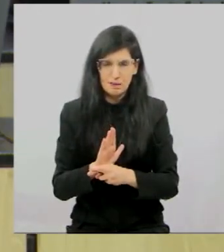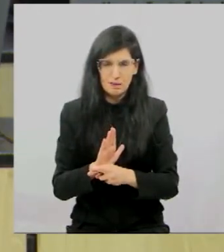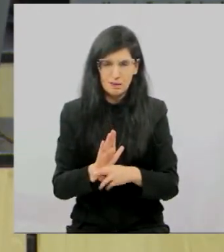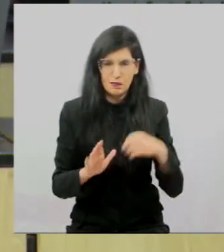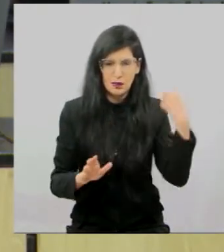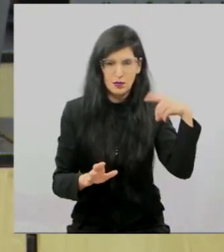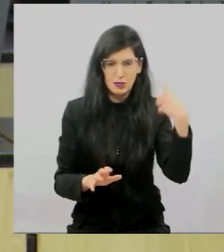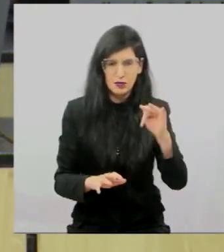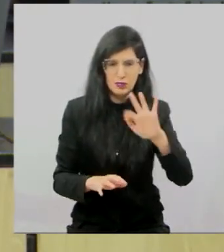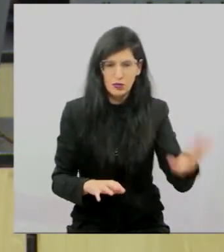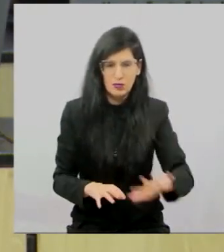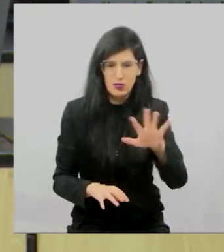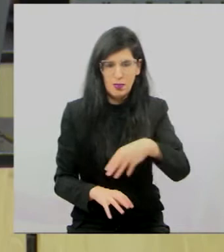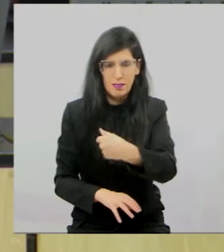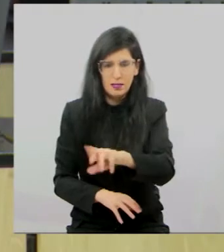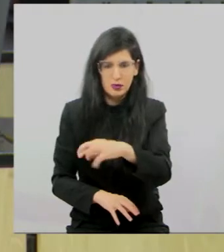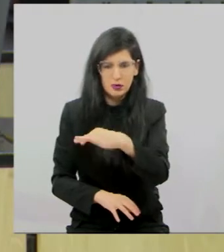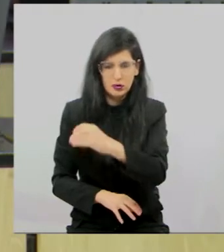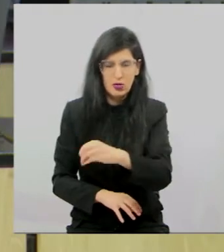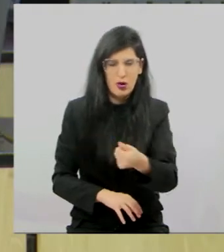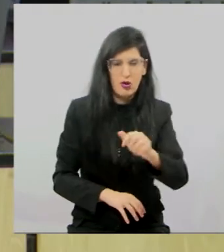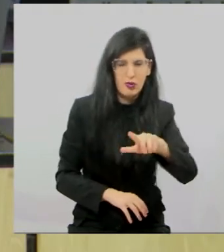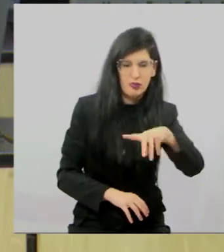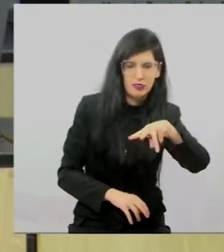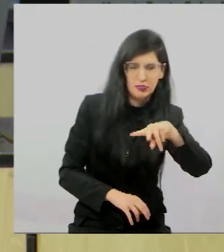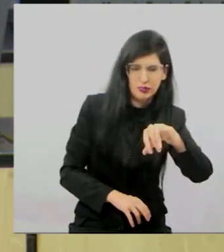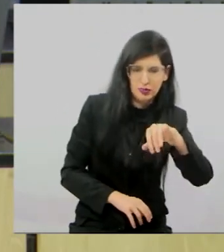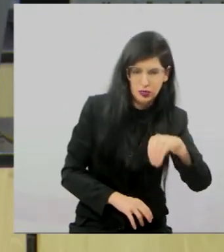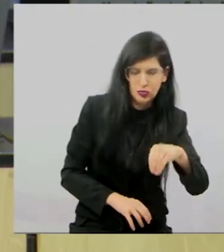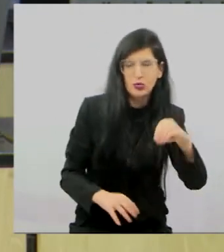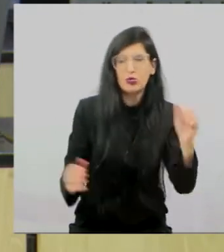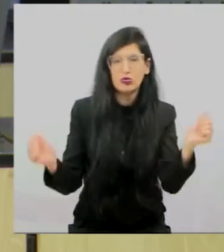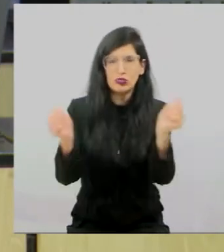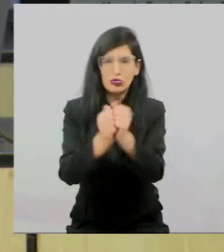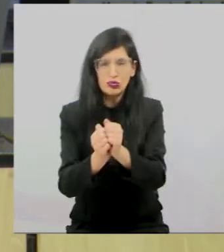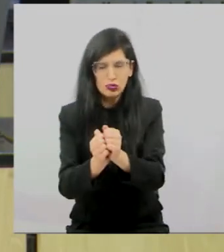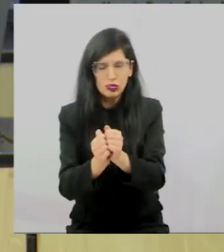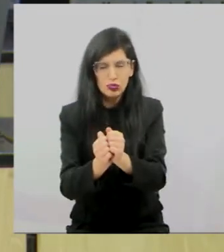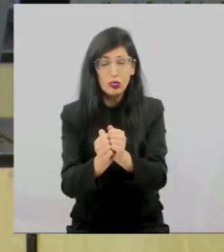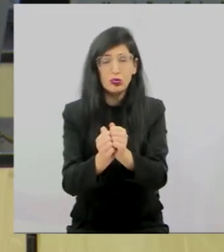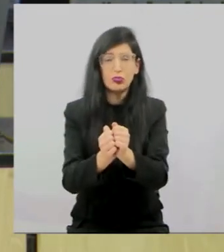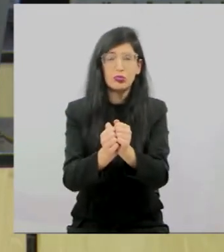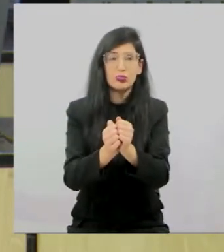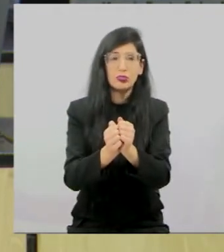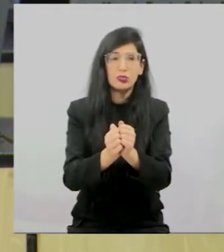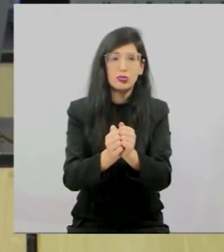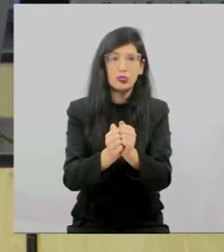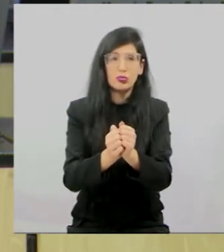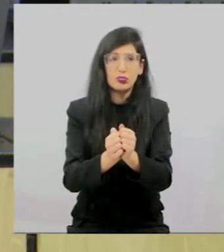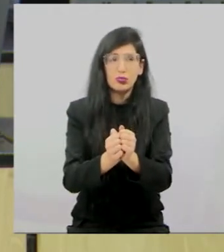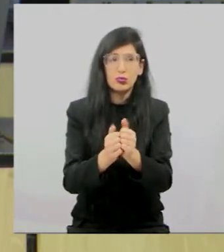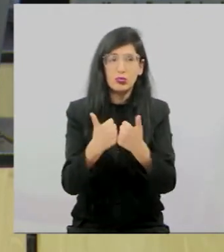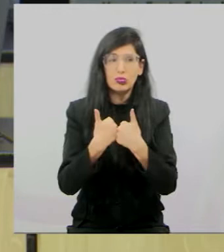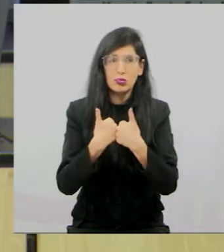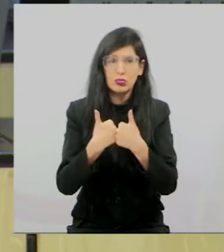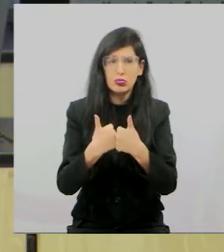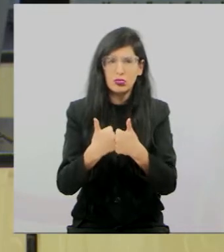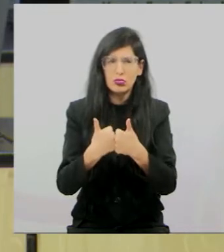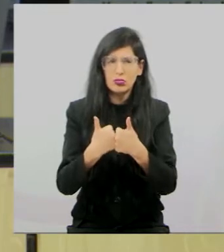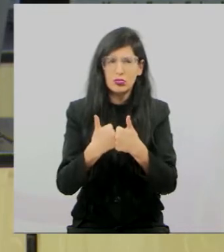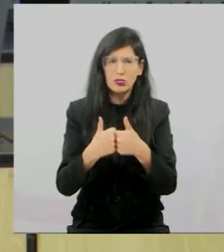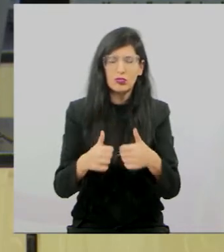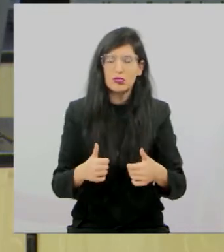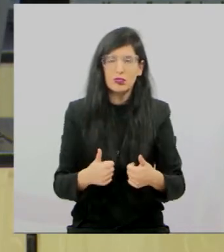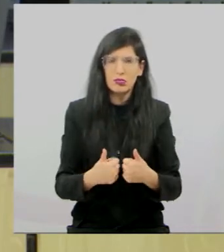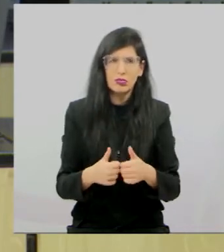deputado federal Márcio Alvino, solicitando seu empenho junto à Agência Nacional de Transportes Terrestres para que seja incluída a